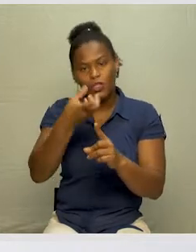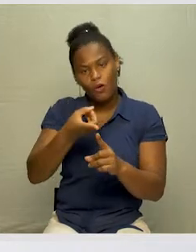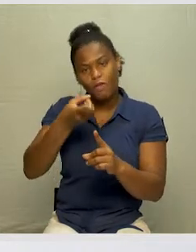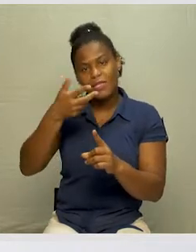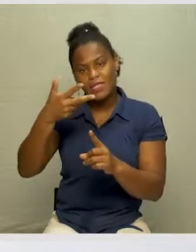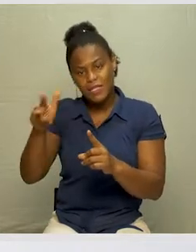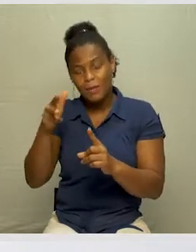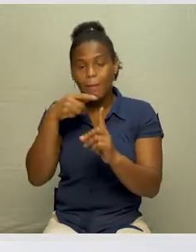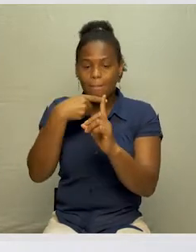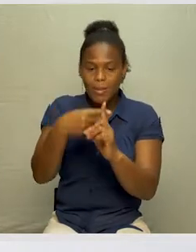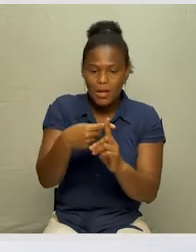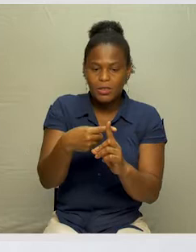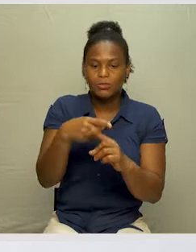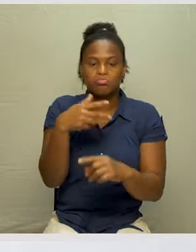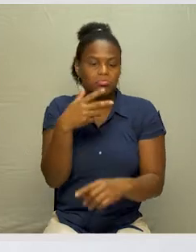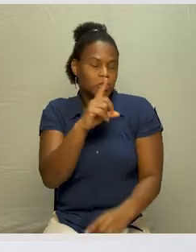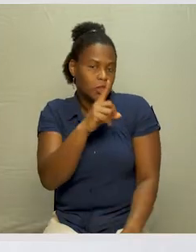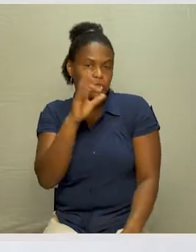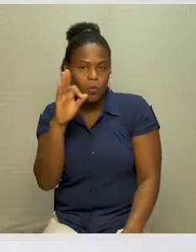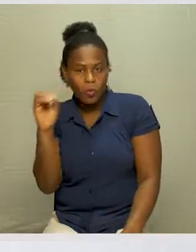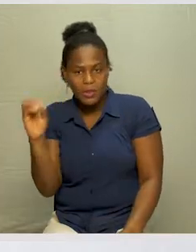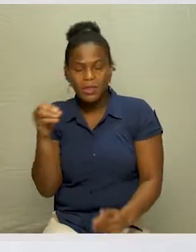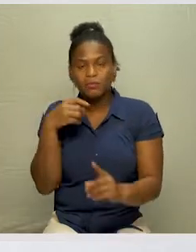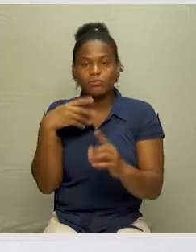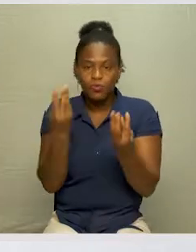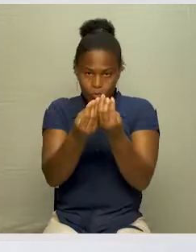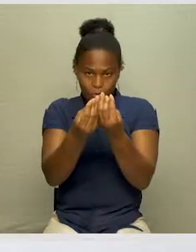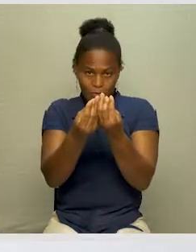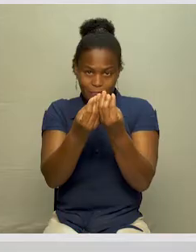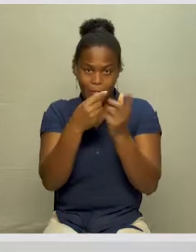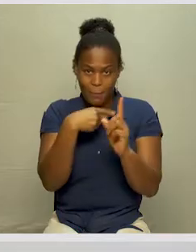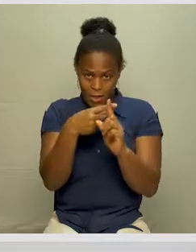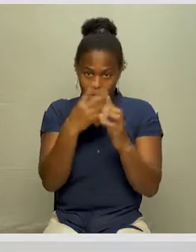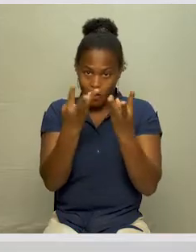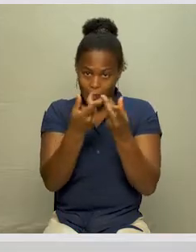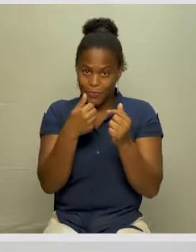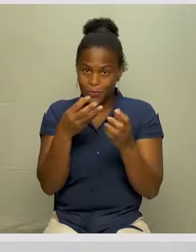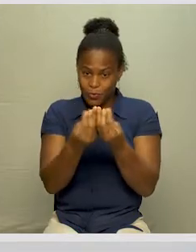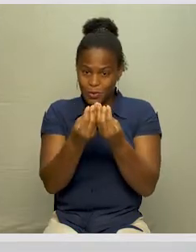64.700. E fazer a diferença. Portanto, temos aqui